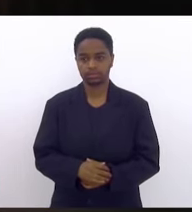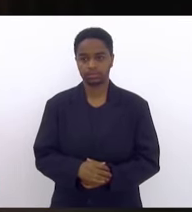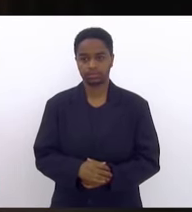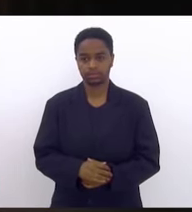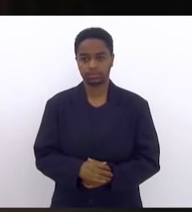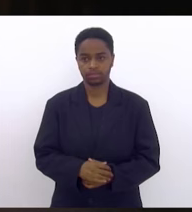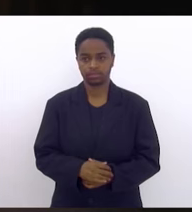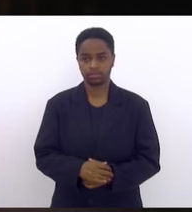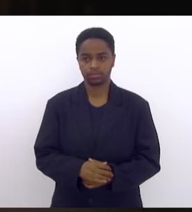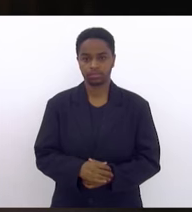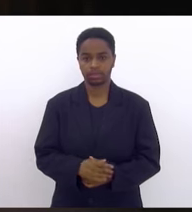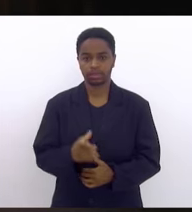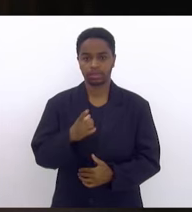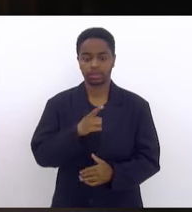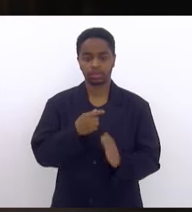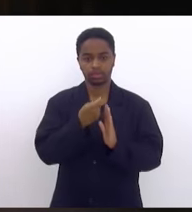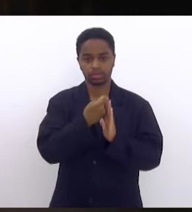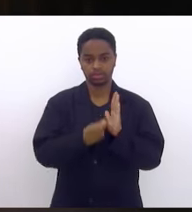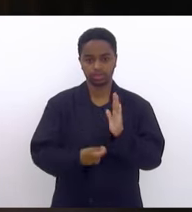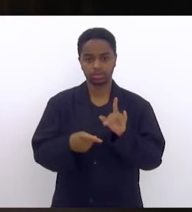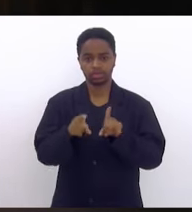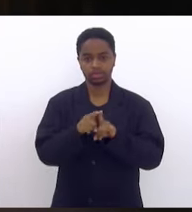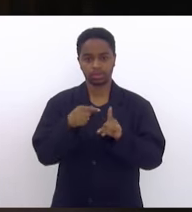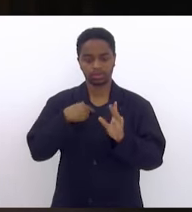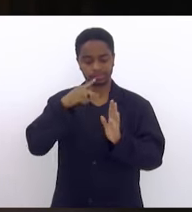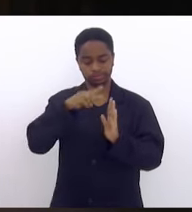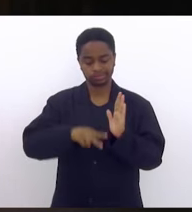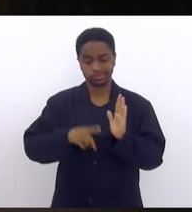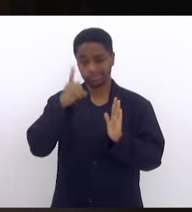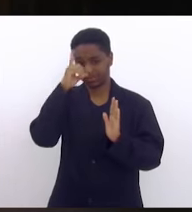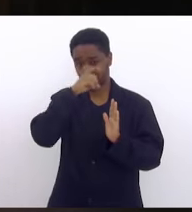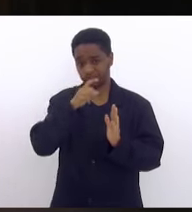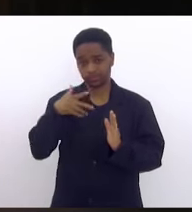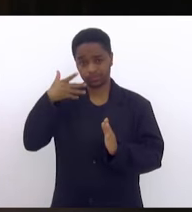Separei uma colinha aqui também, que é difícil falar aqui, né?